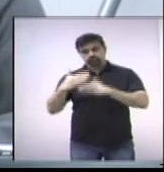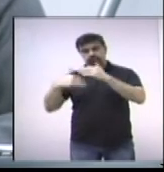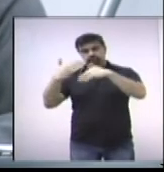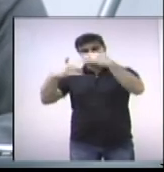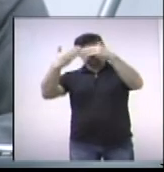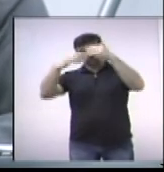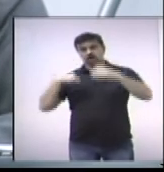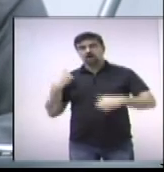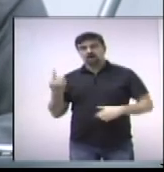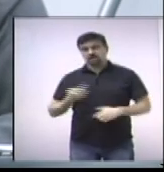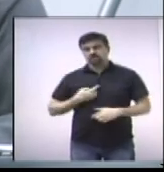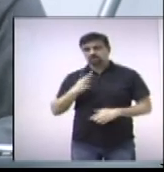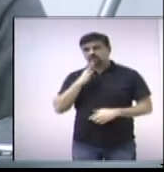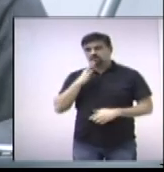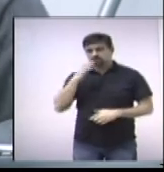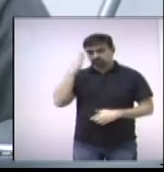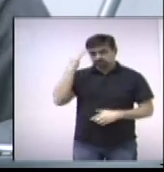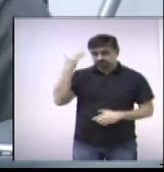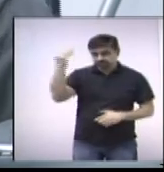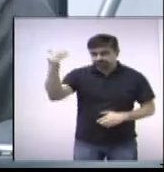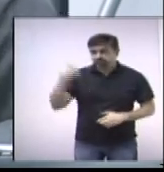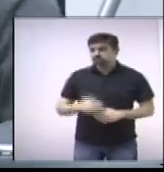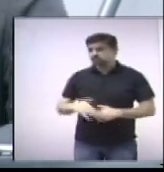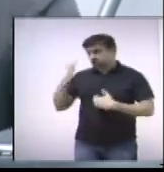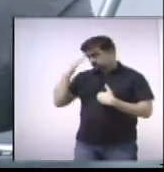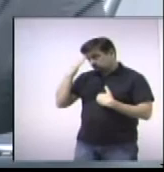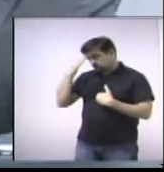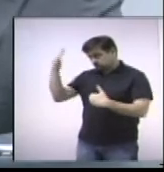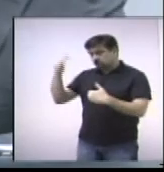ouvir falar muito dele. Obrigado, senhor presidente.